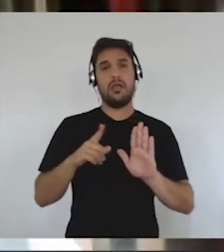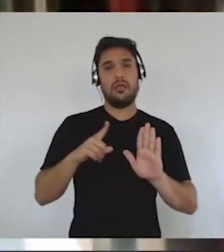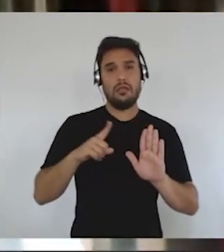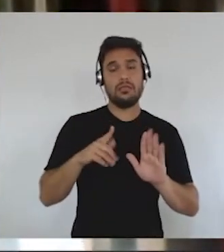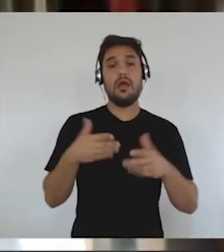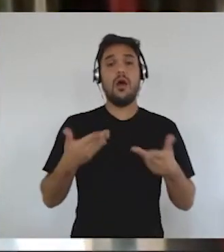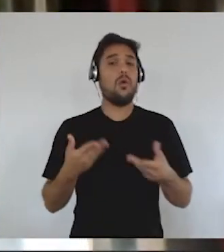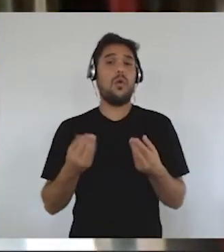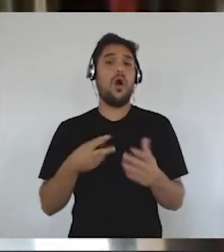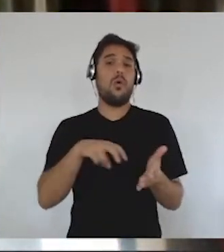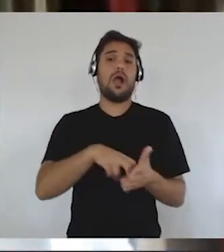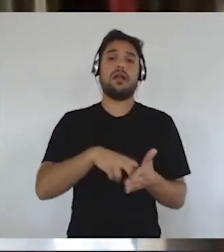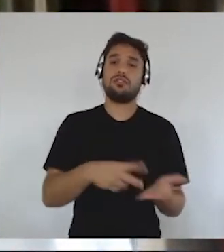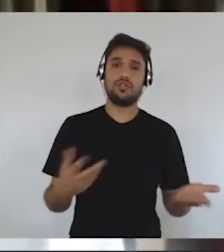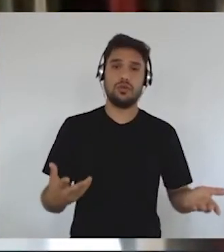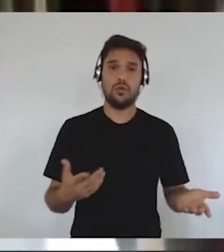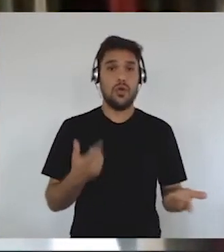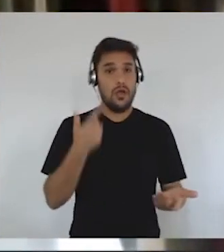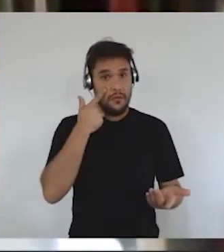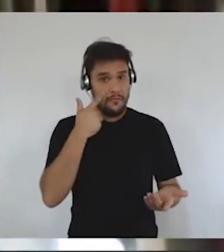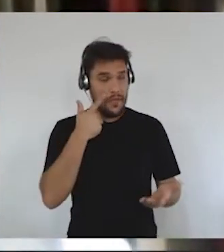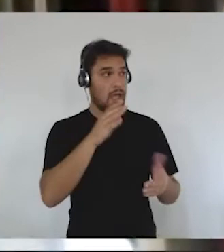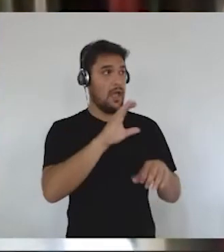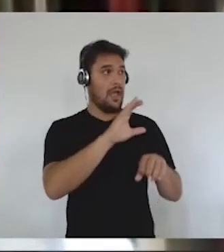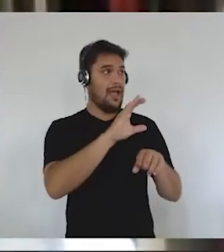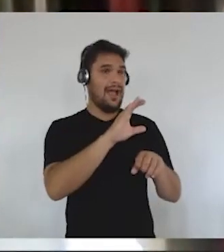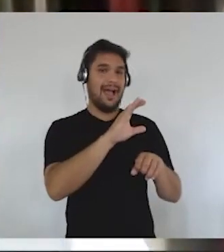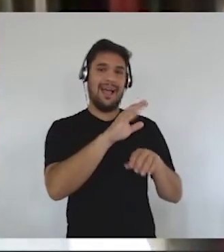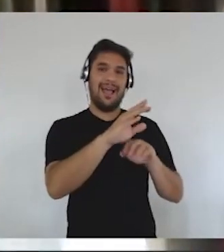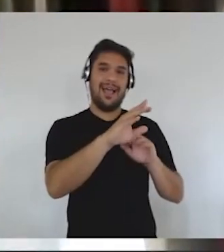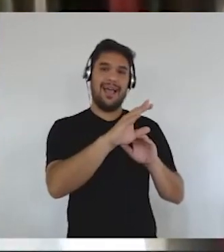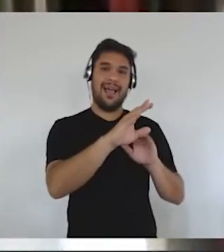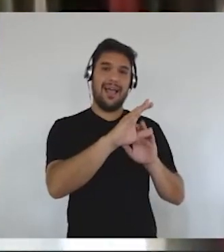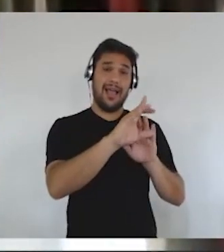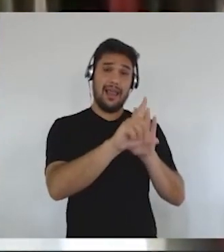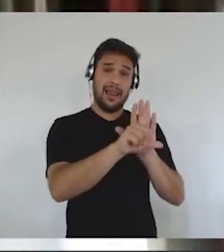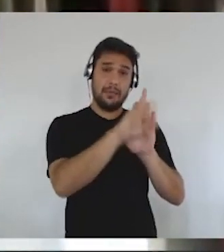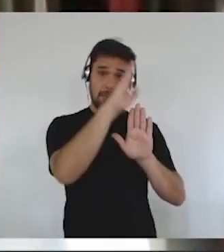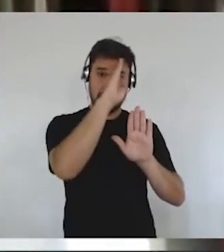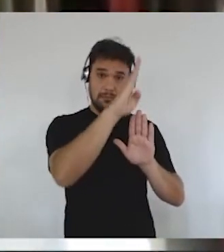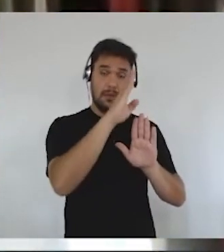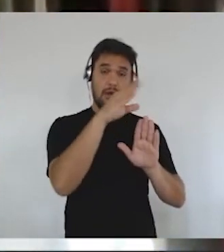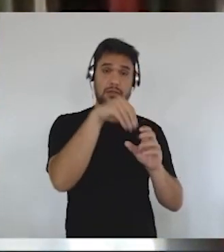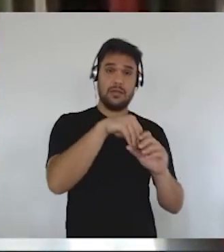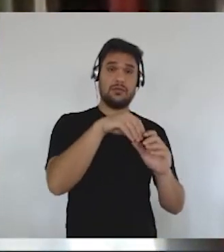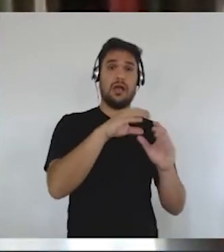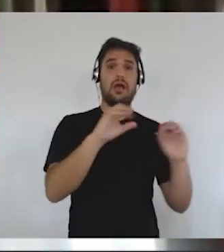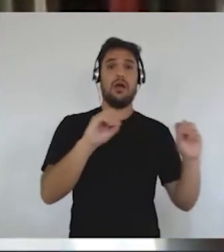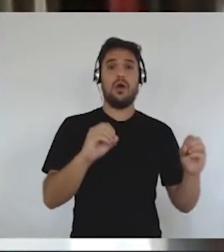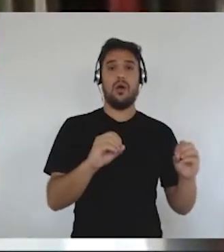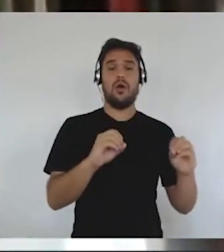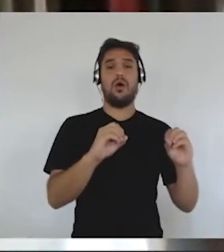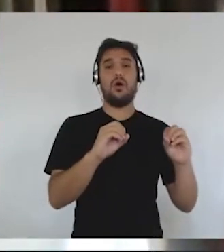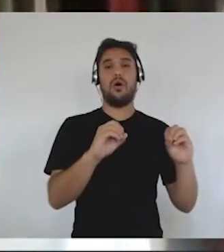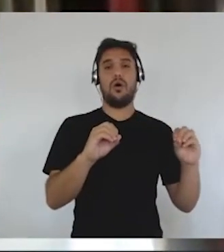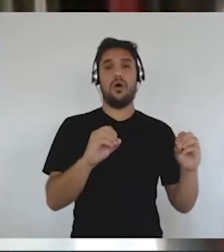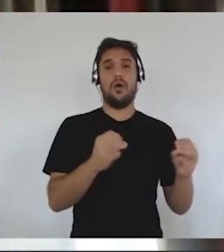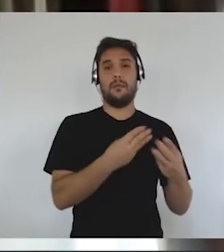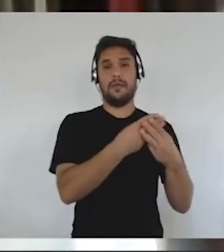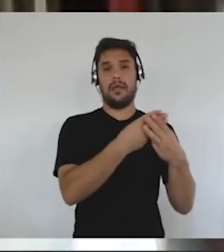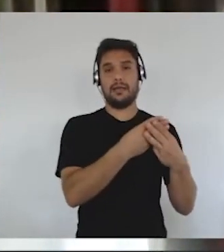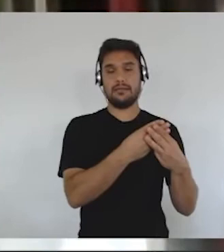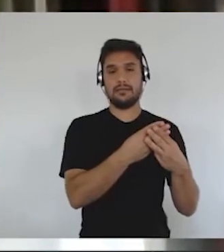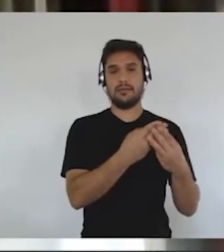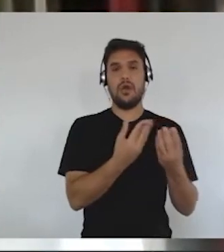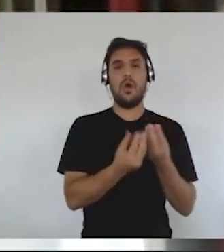então, recorrer à Constituição da Organização Mundial de Saúde. E a Constituição coloca apenas uma possibilidade de